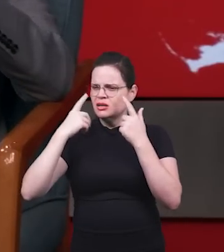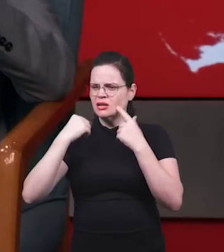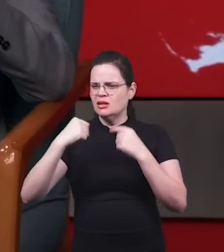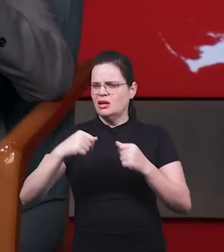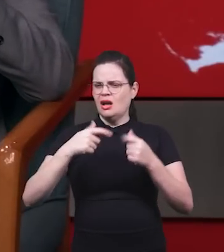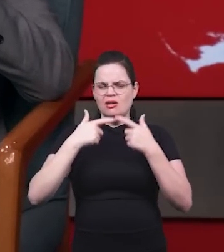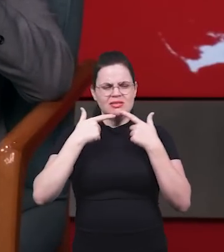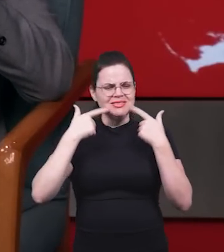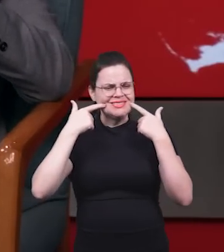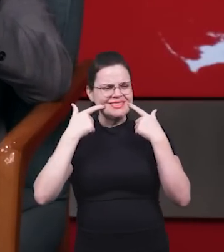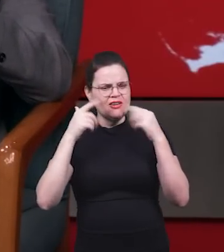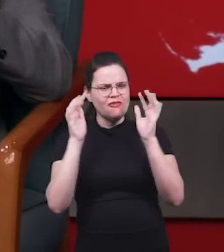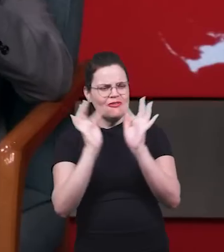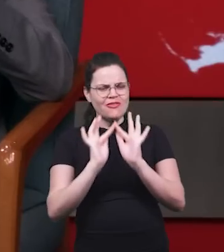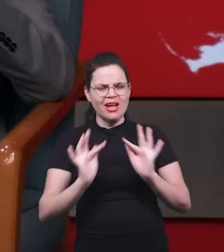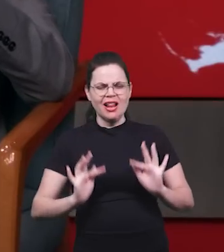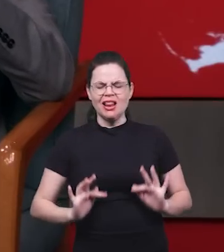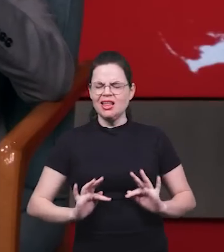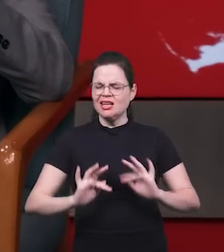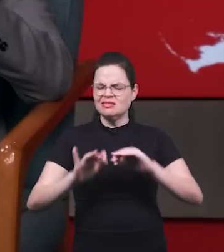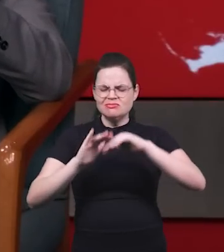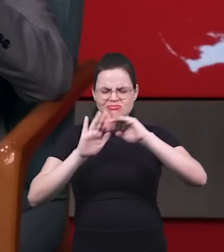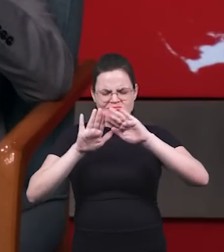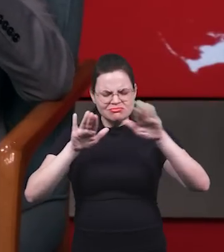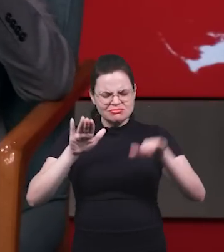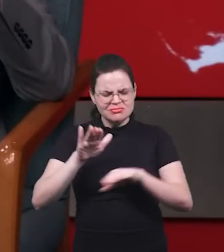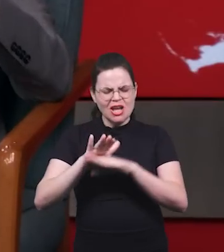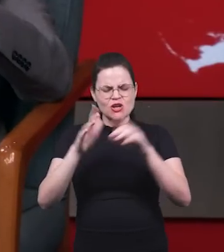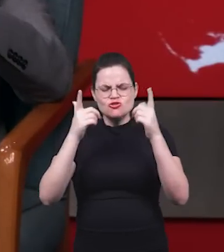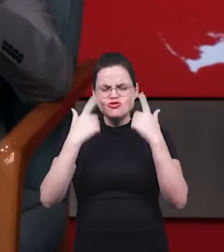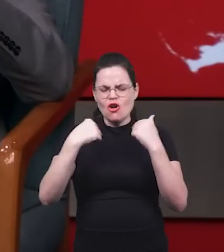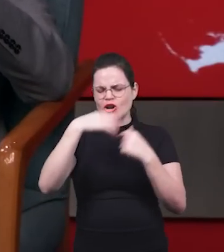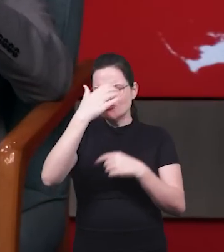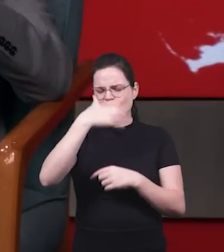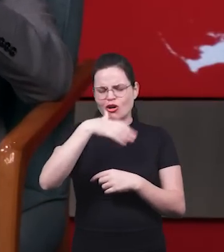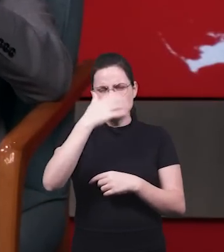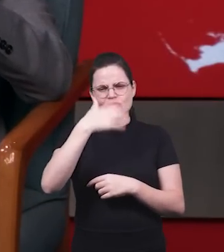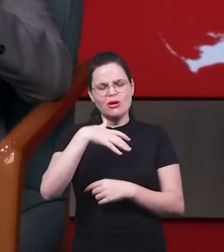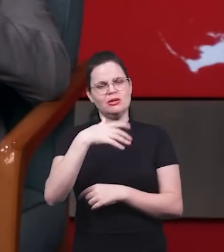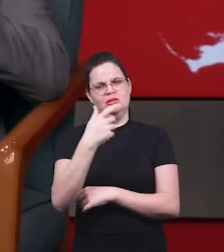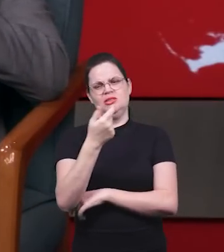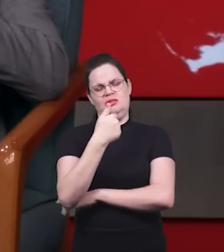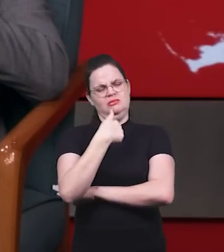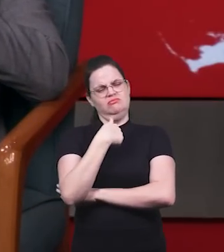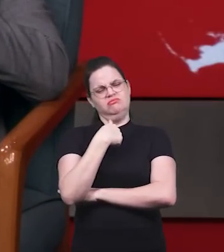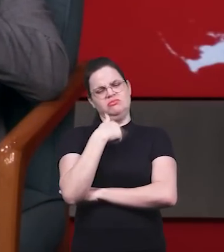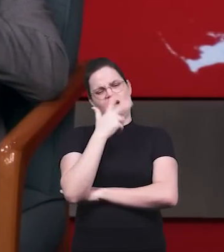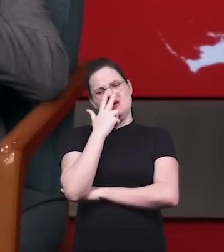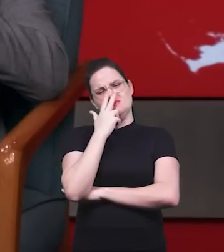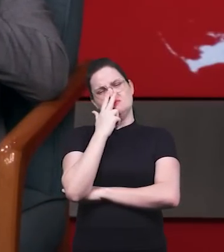jovens, né, muito quebrantados e chorando muito, aquela coisa toda. E eu